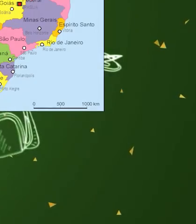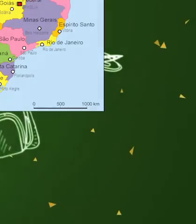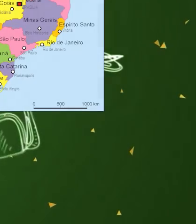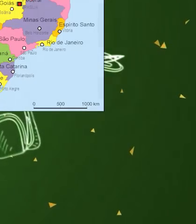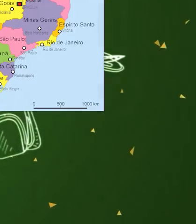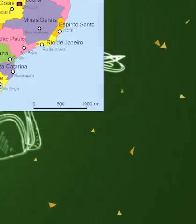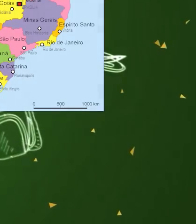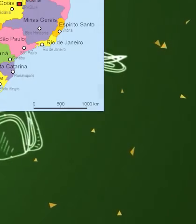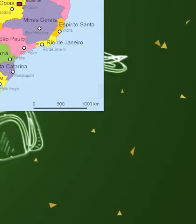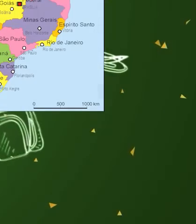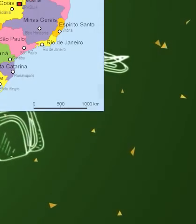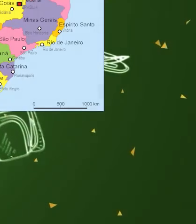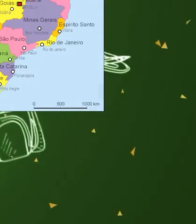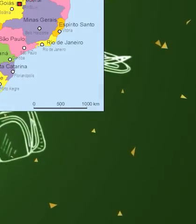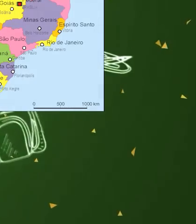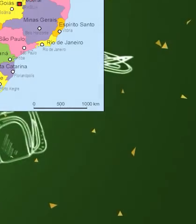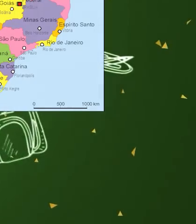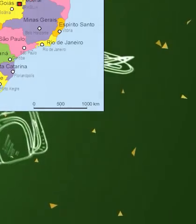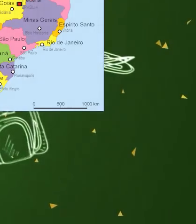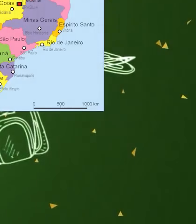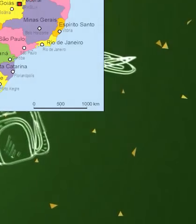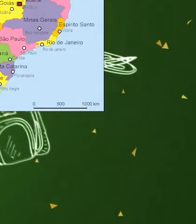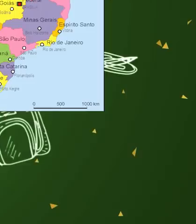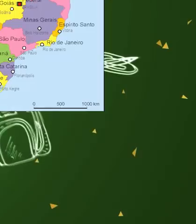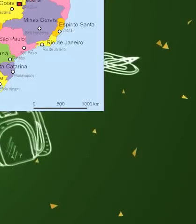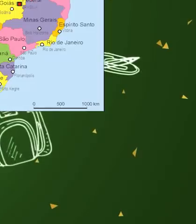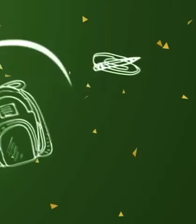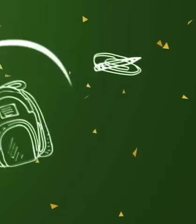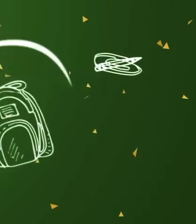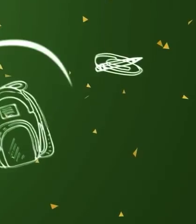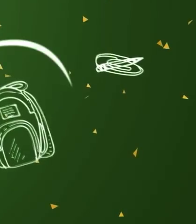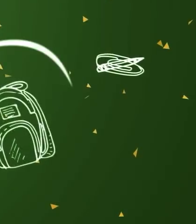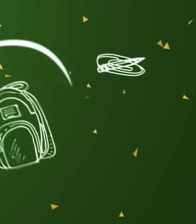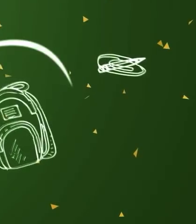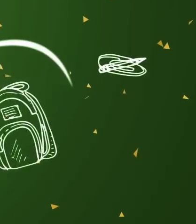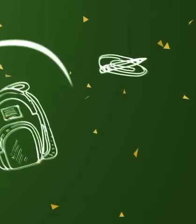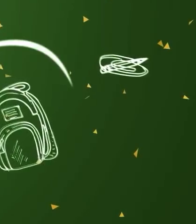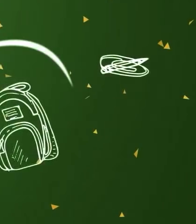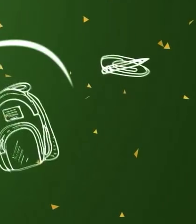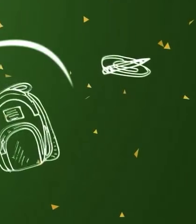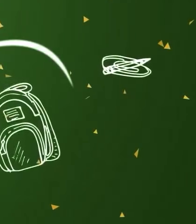estados e mais um Distrito Federal?